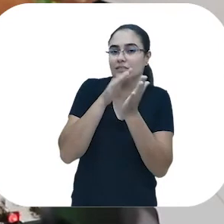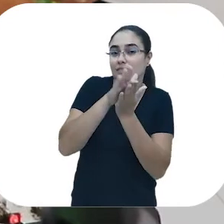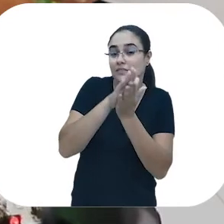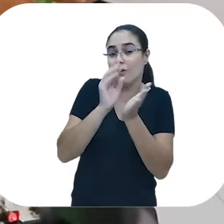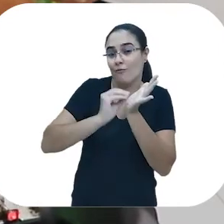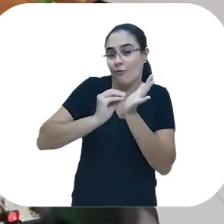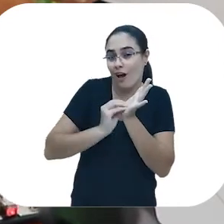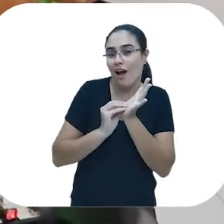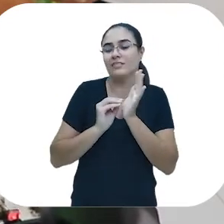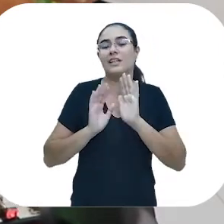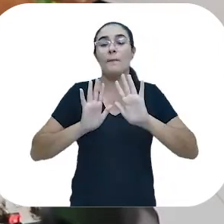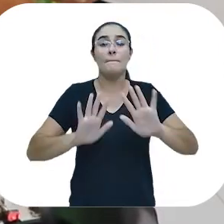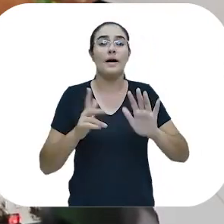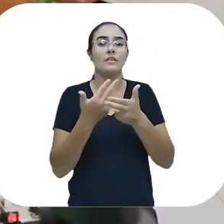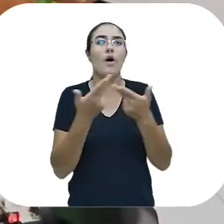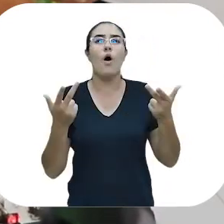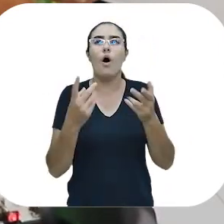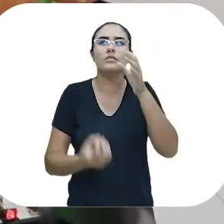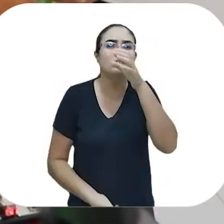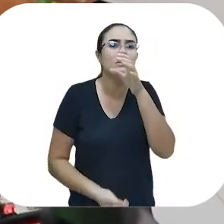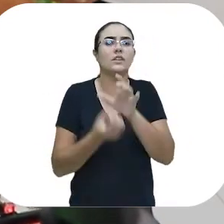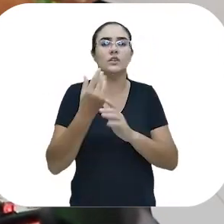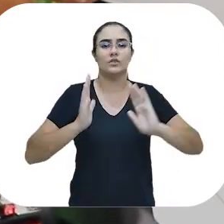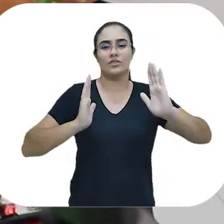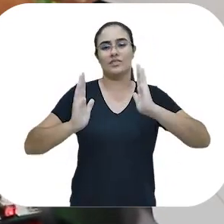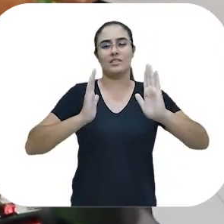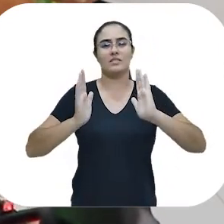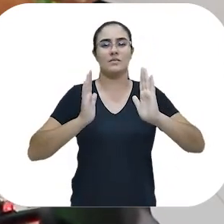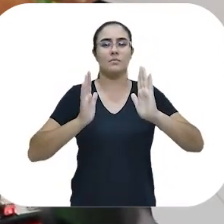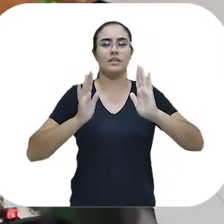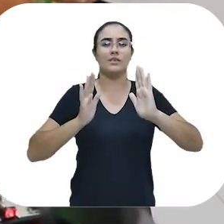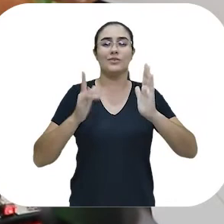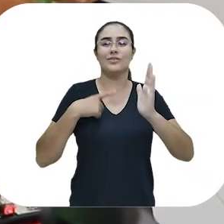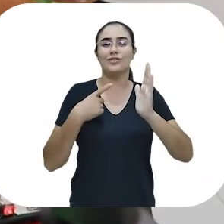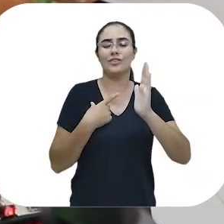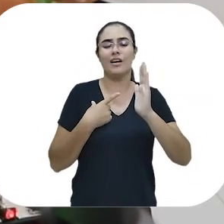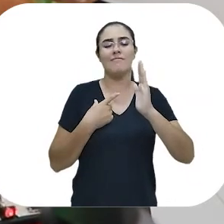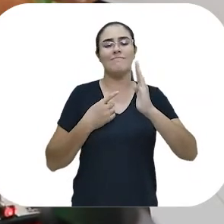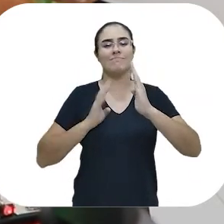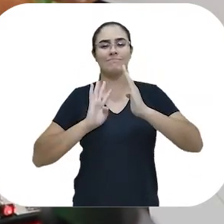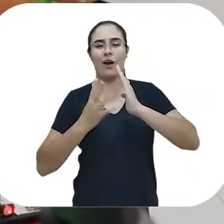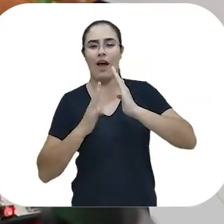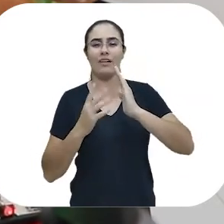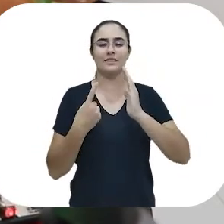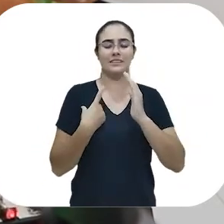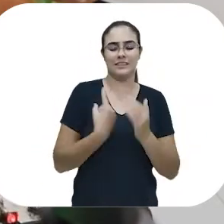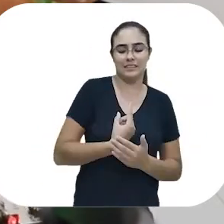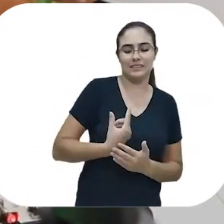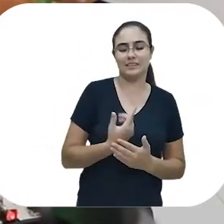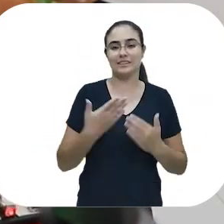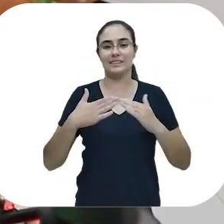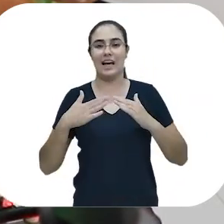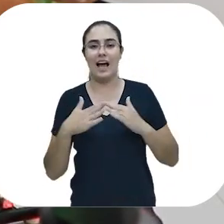foram coisas que surgiram muito nesse período de isolamento mesmo, do ano passado para cá, né, quando a